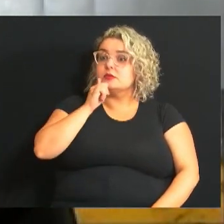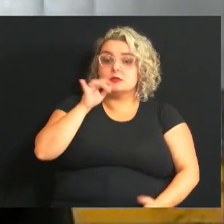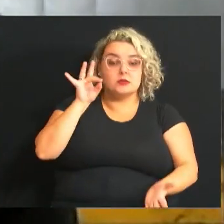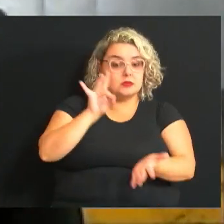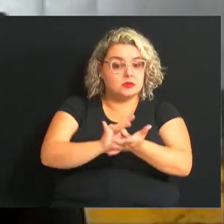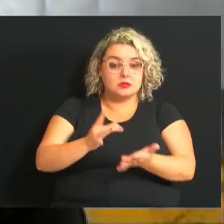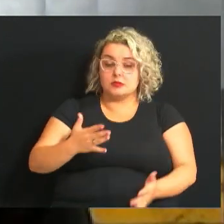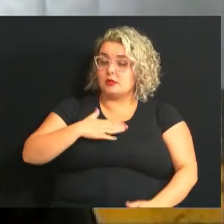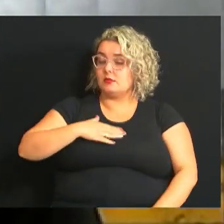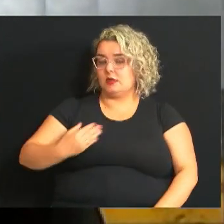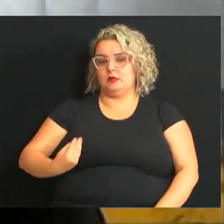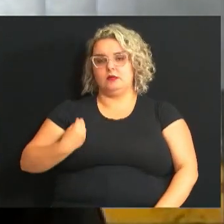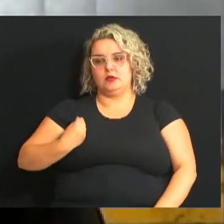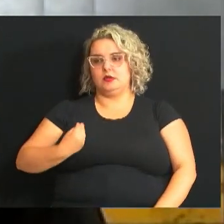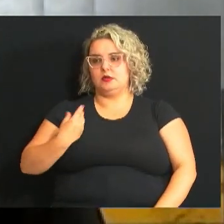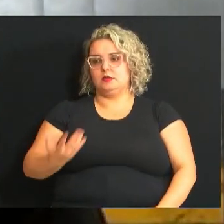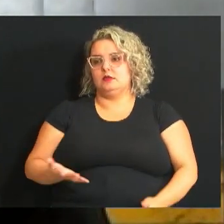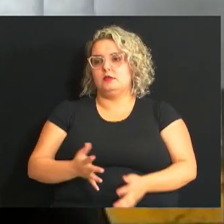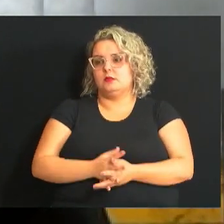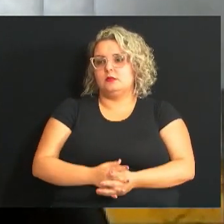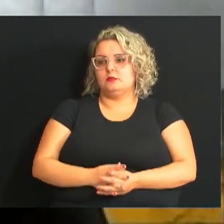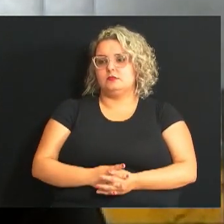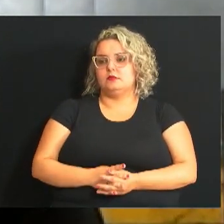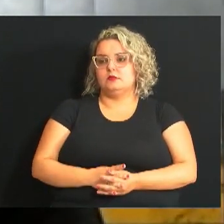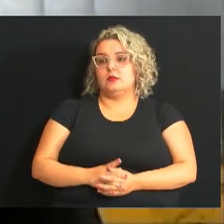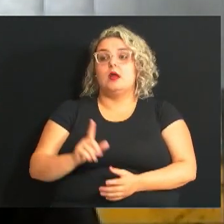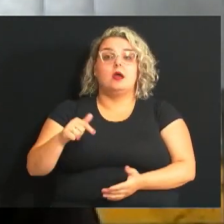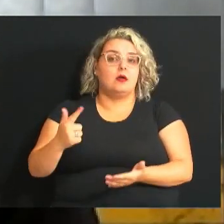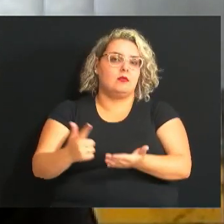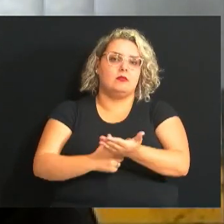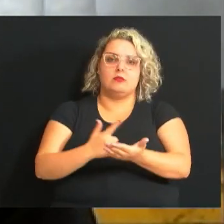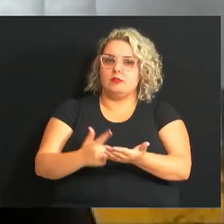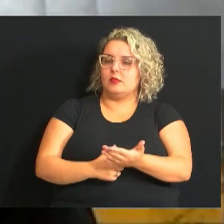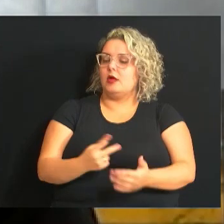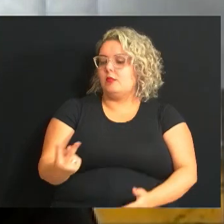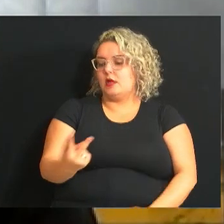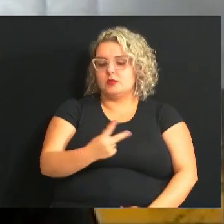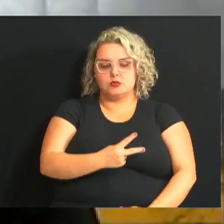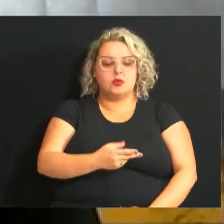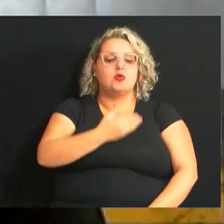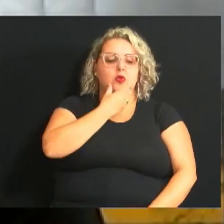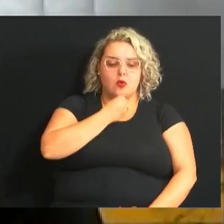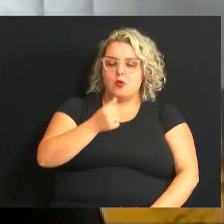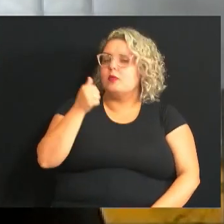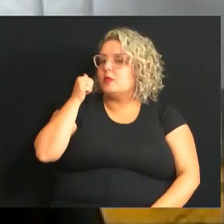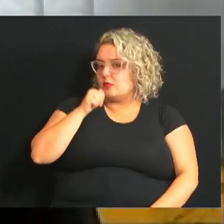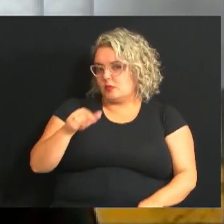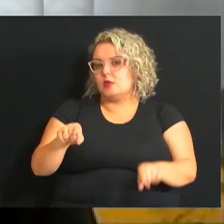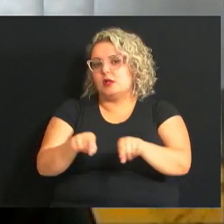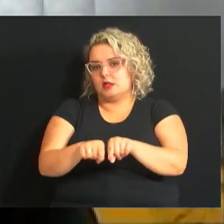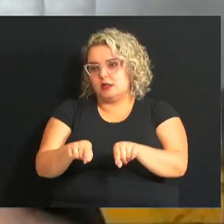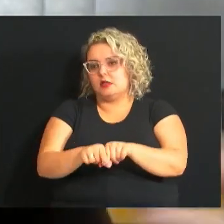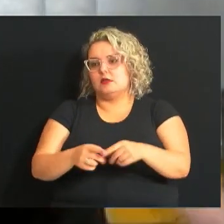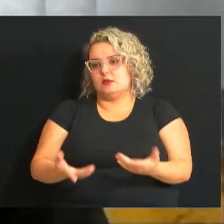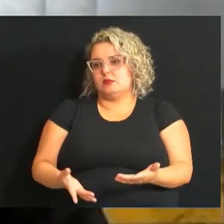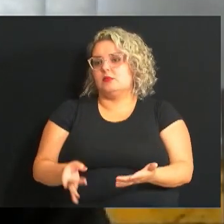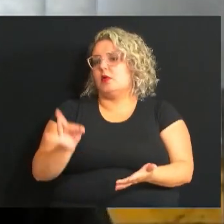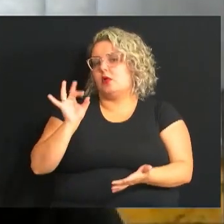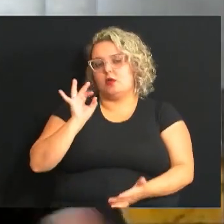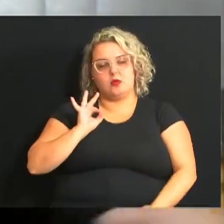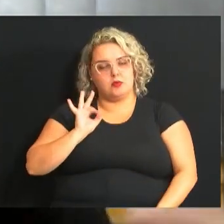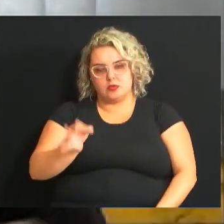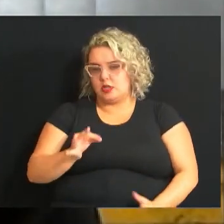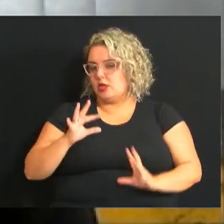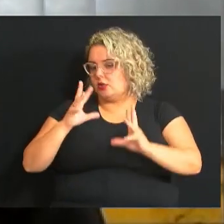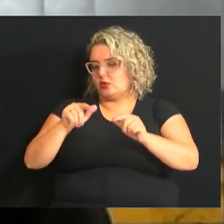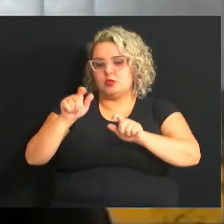vida, né? Então, é um livro para atingir os dois públicos, né? Porque ele pega, com certeza, toda pessoa,